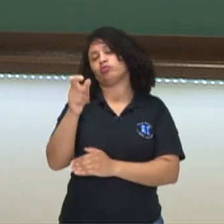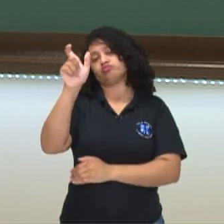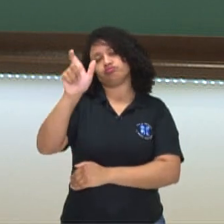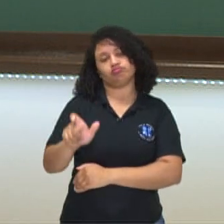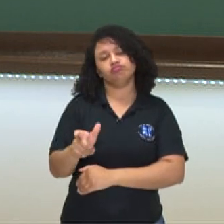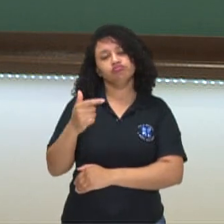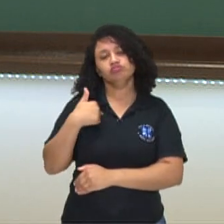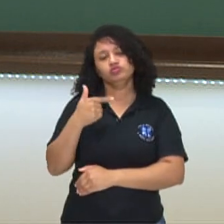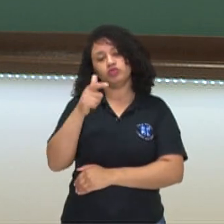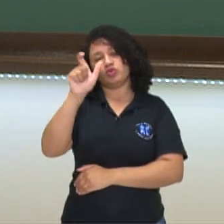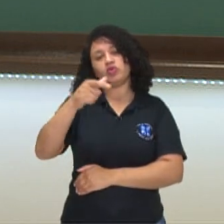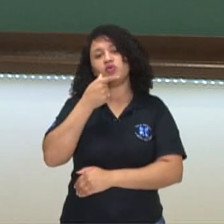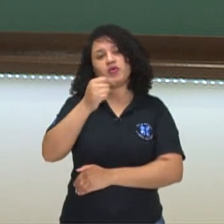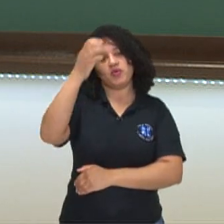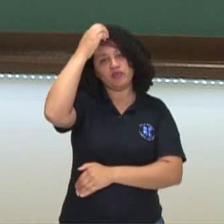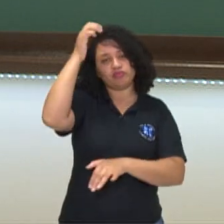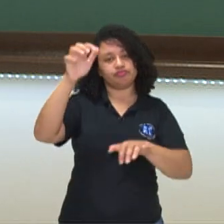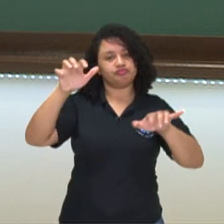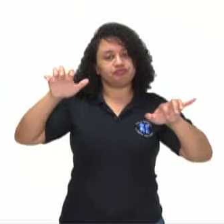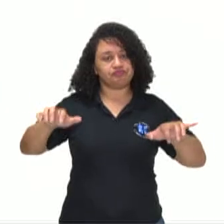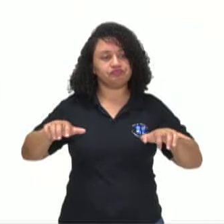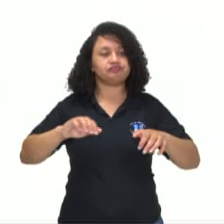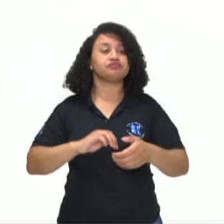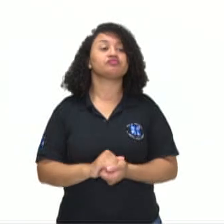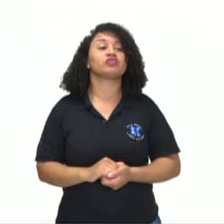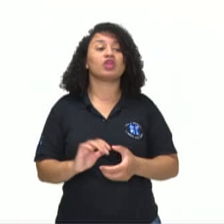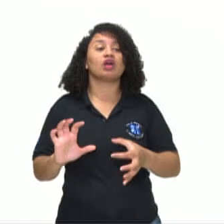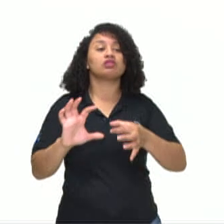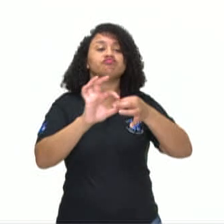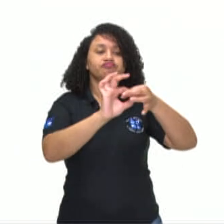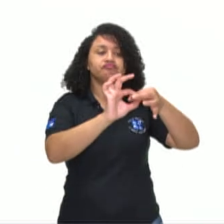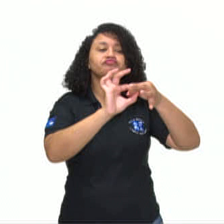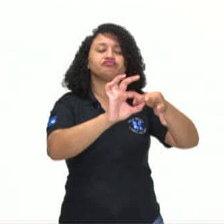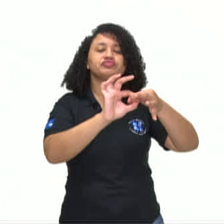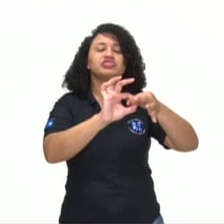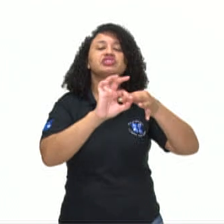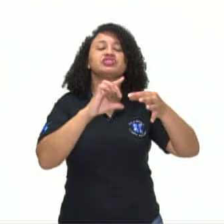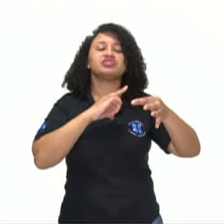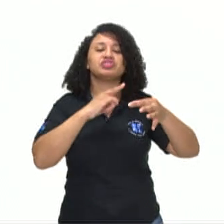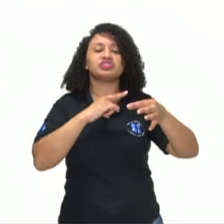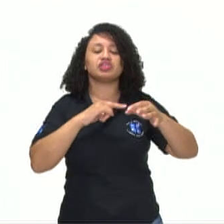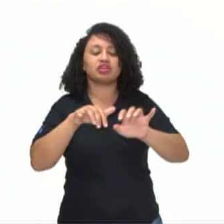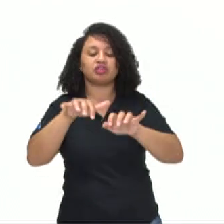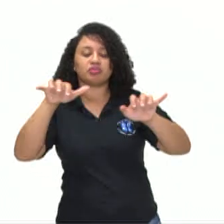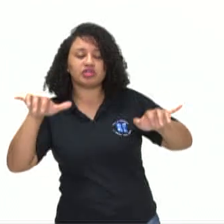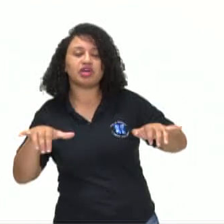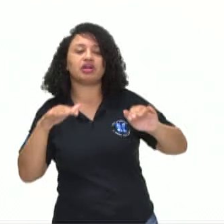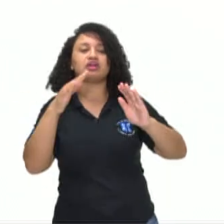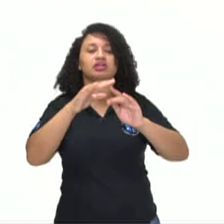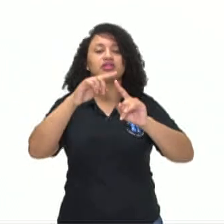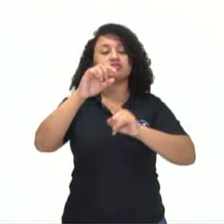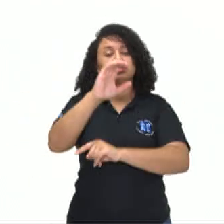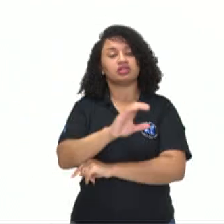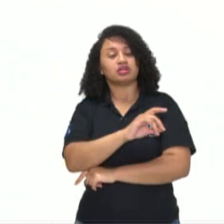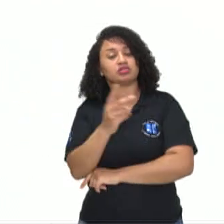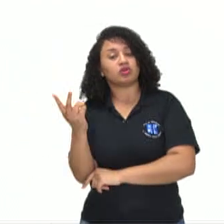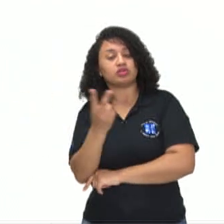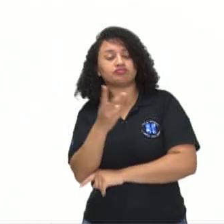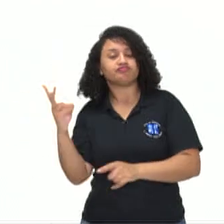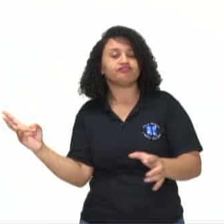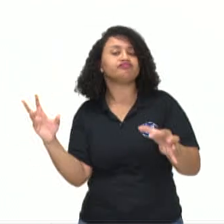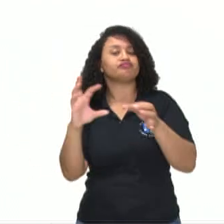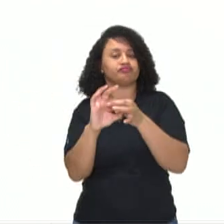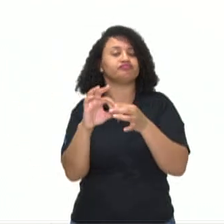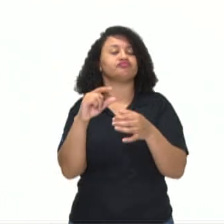né? Então aí o absolutismo monárquico. A aliança geralmente entre a Igreja Católica e o monarca, essas duas instituições